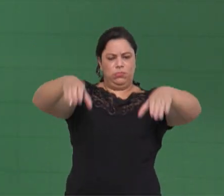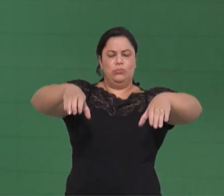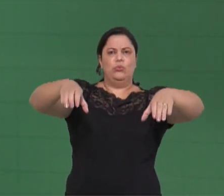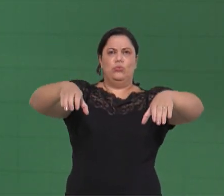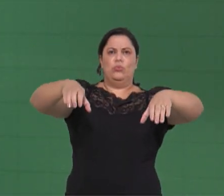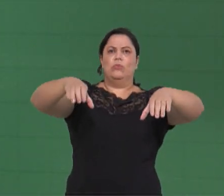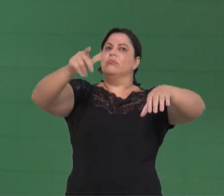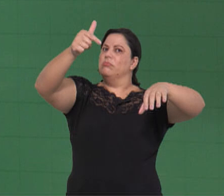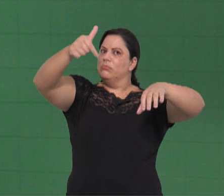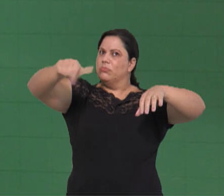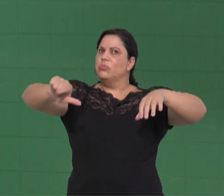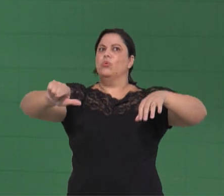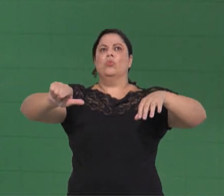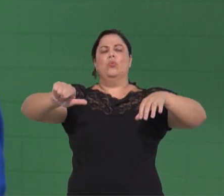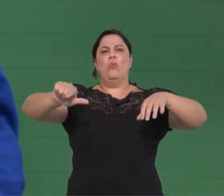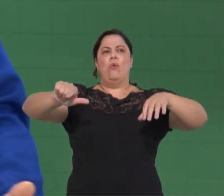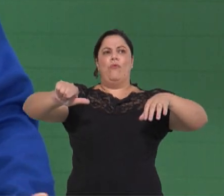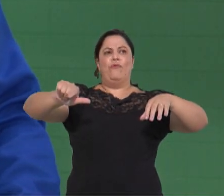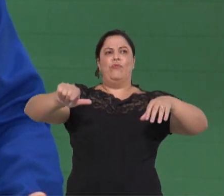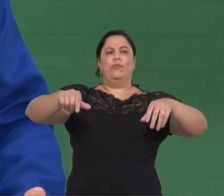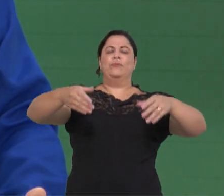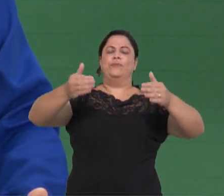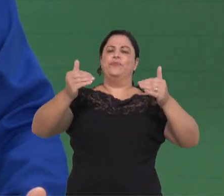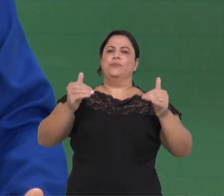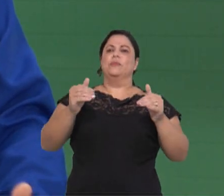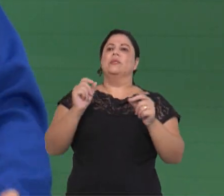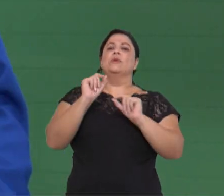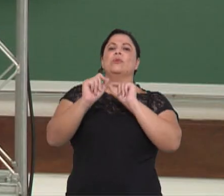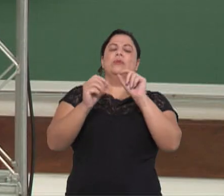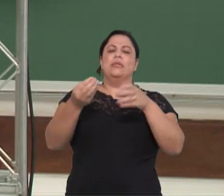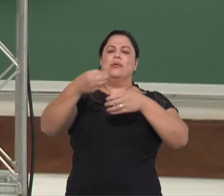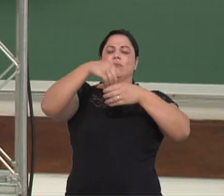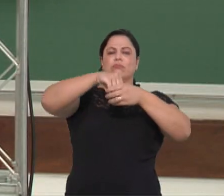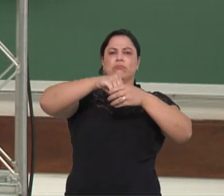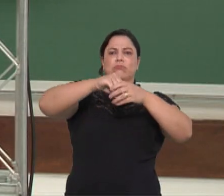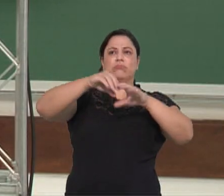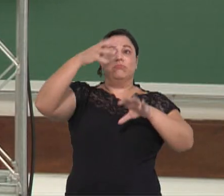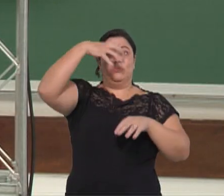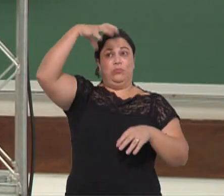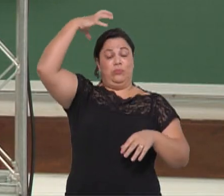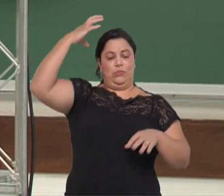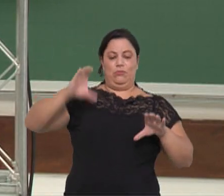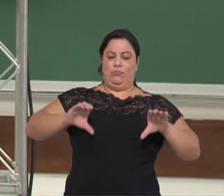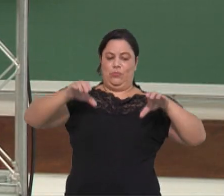como executivo dentro de uma monarquia constitucional.